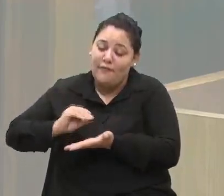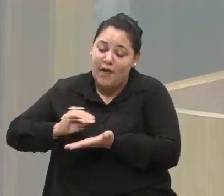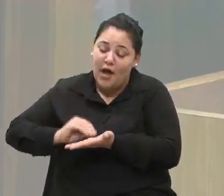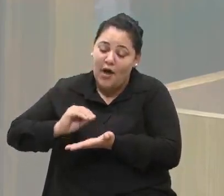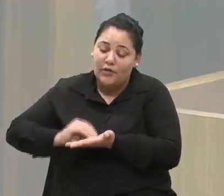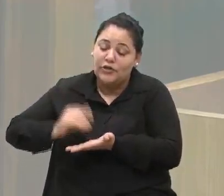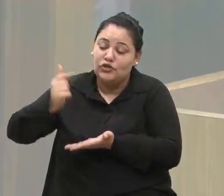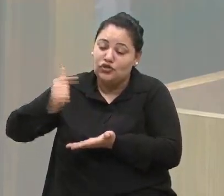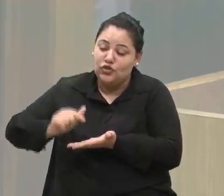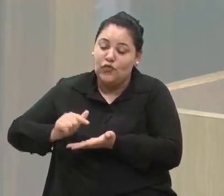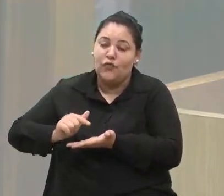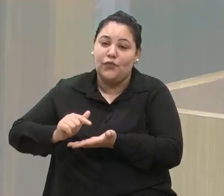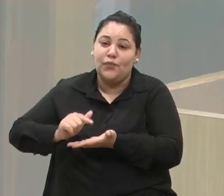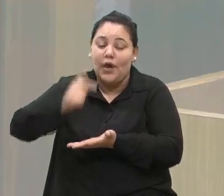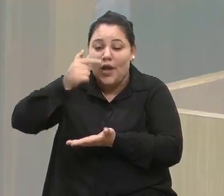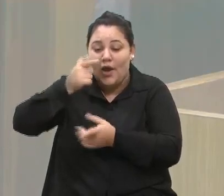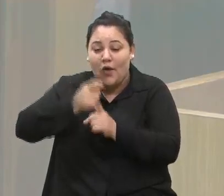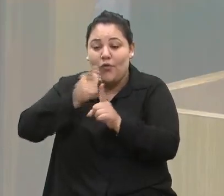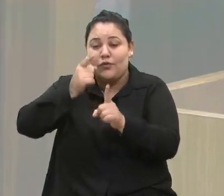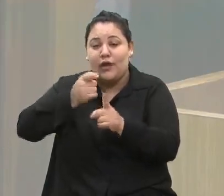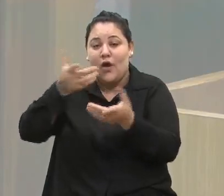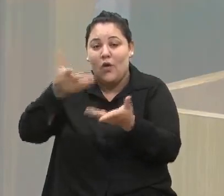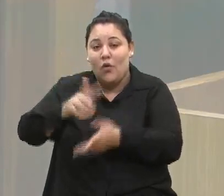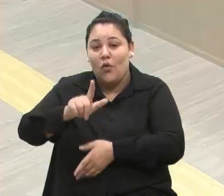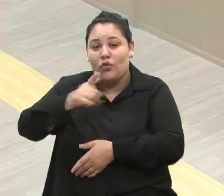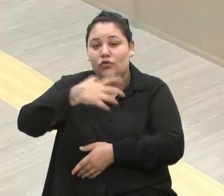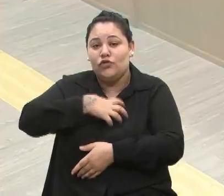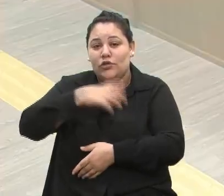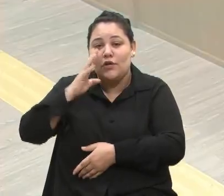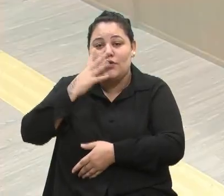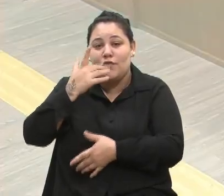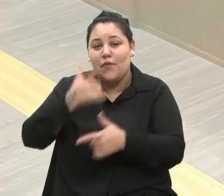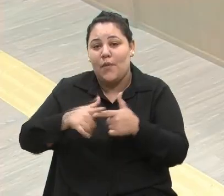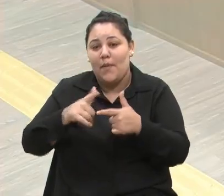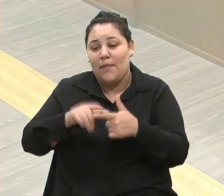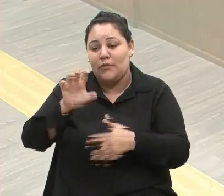achar outro tampão para atender esse setor. Obrigado, presidente. Com a palavra, vereador Cadóri.